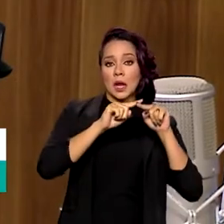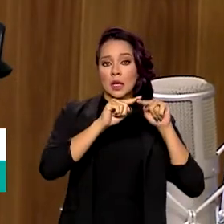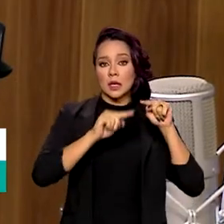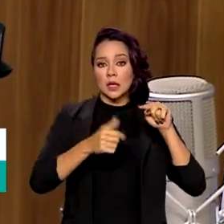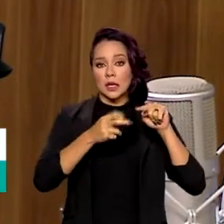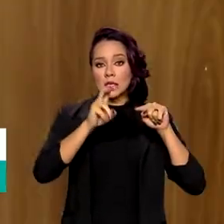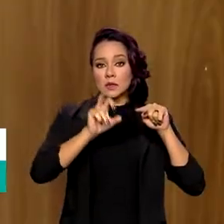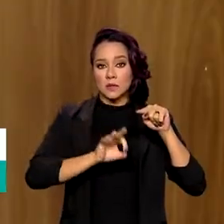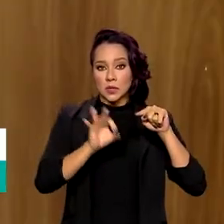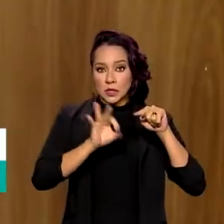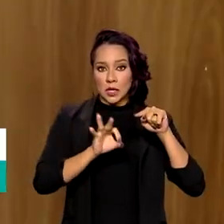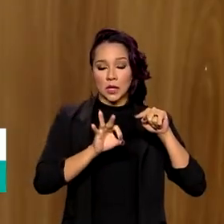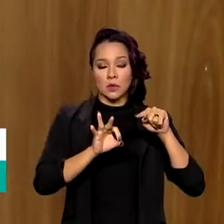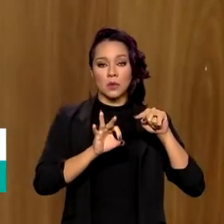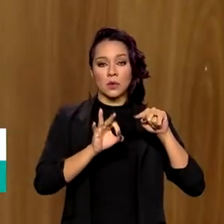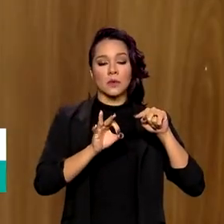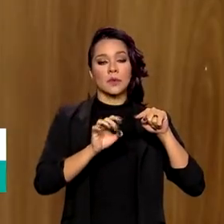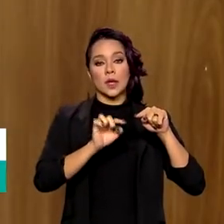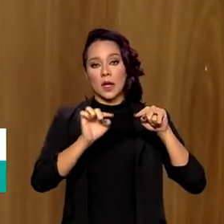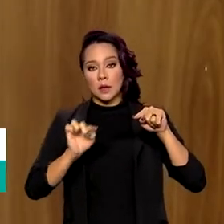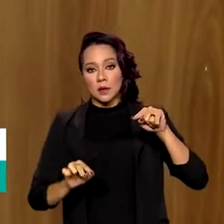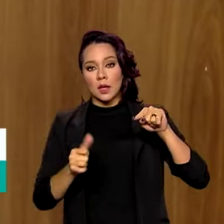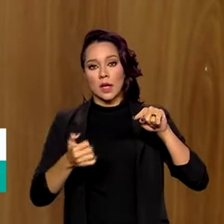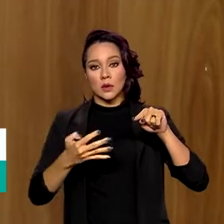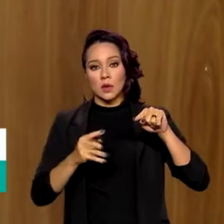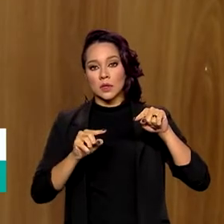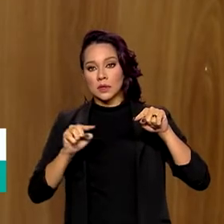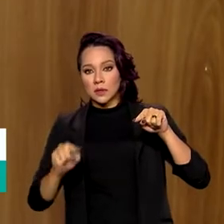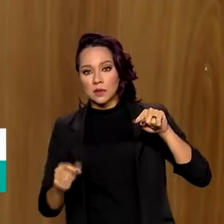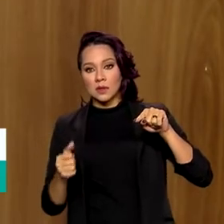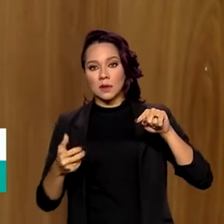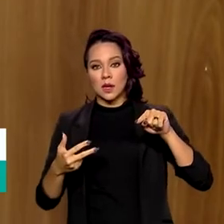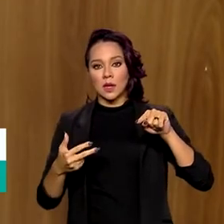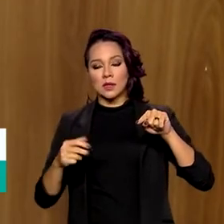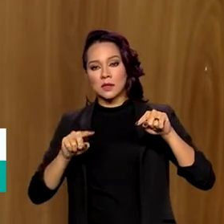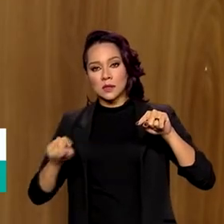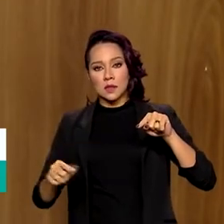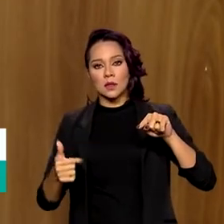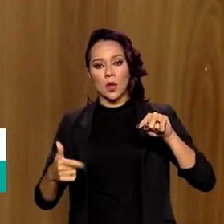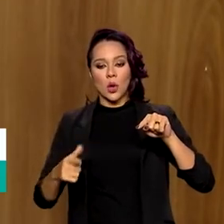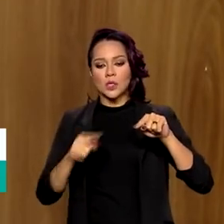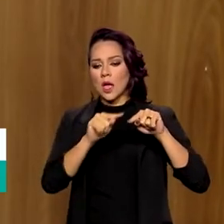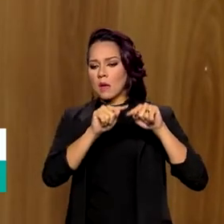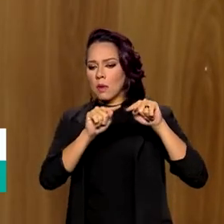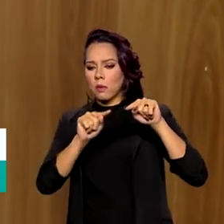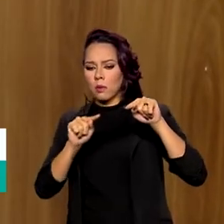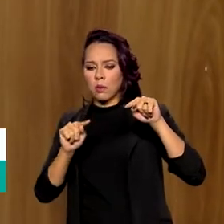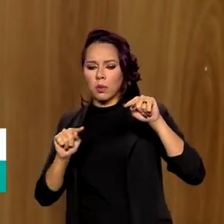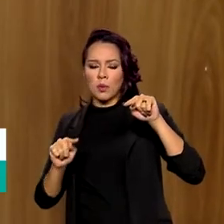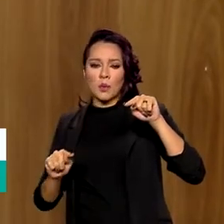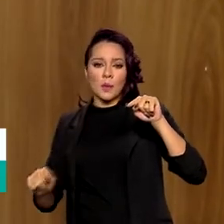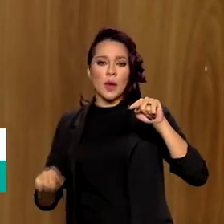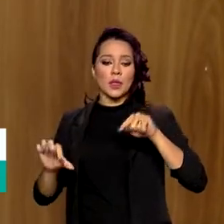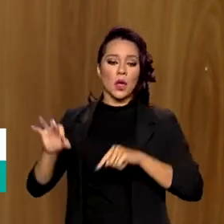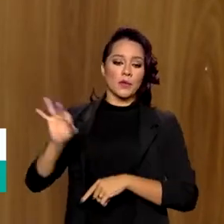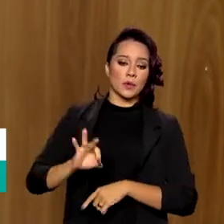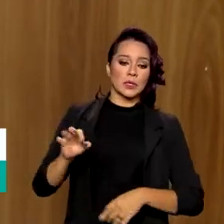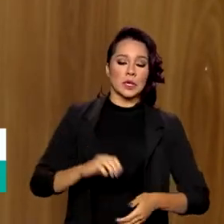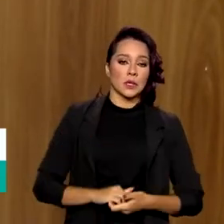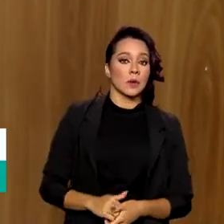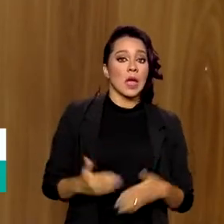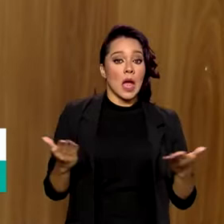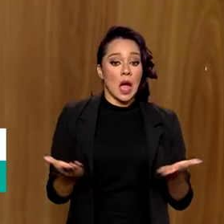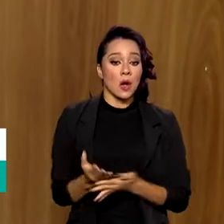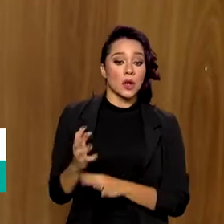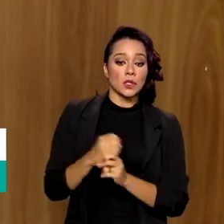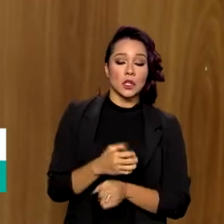15% era 14,9 caiu para 14 caiu para 13 para 12 para 11 para 9%. ela